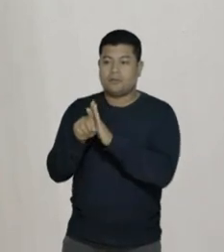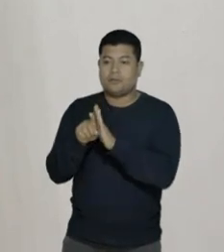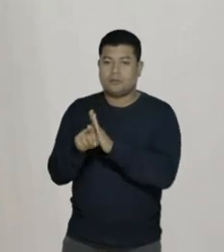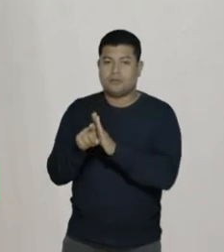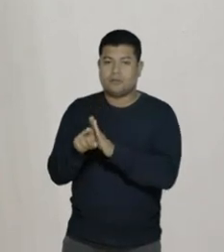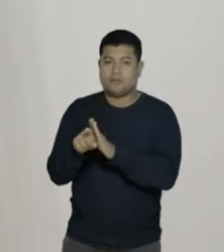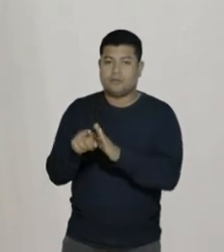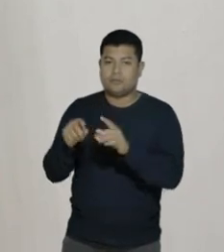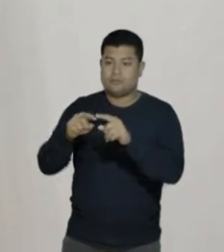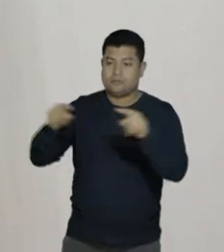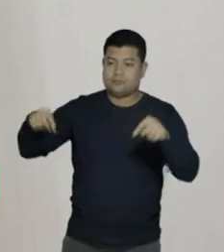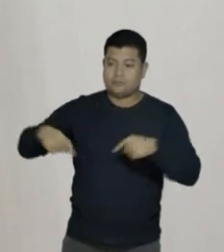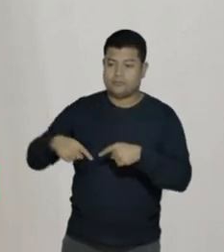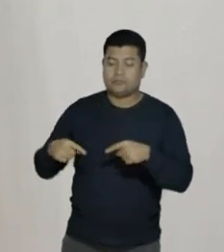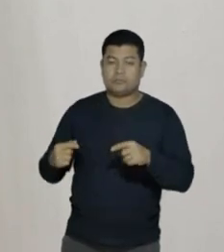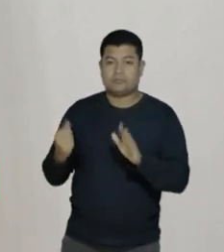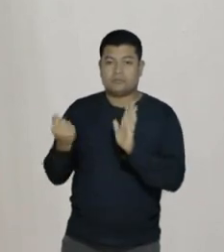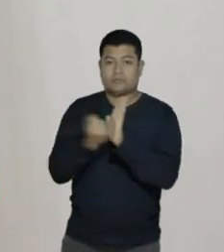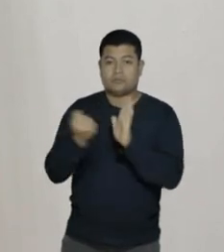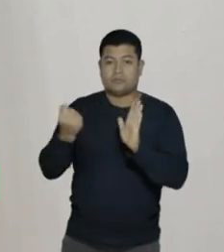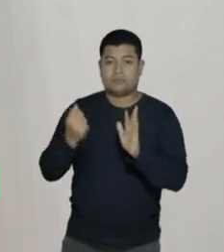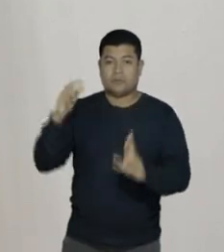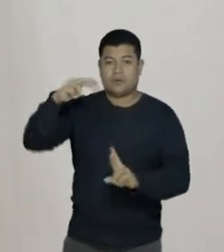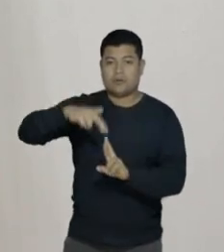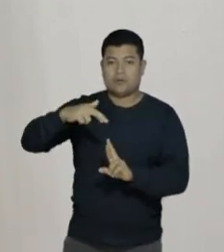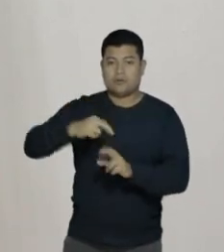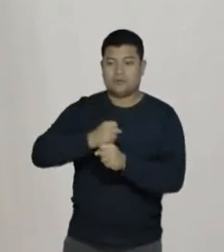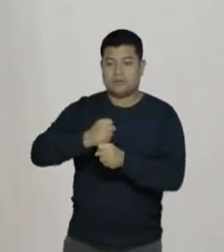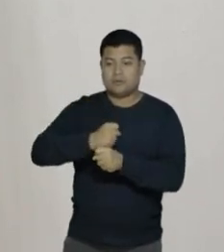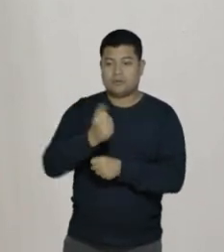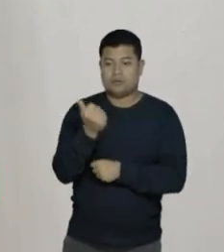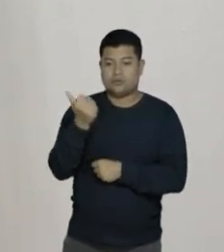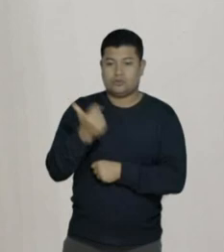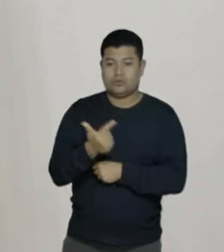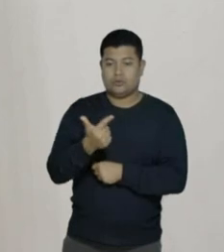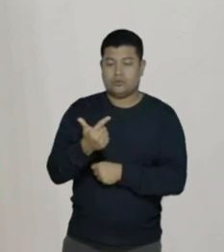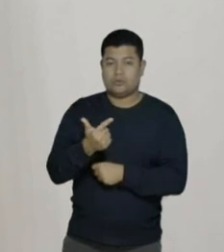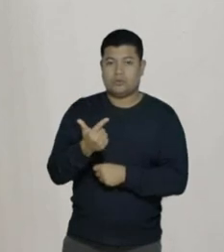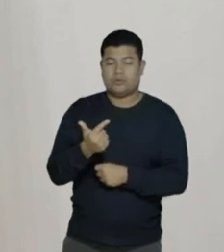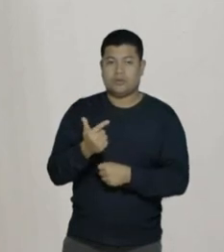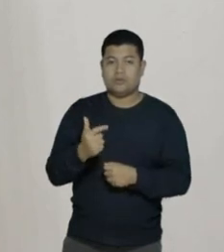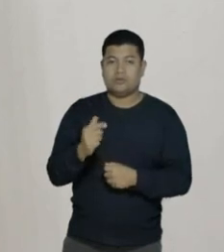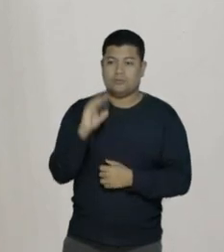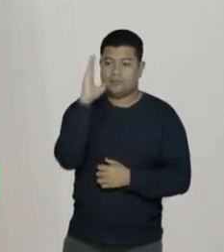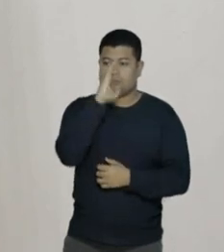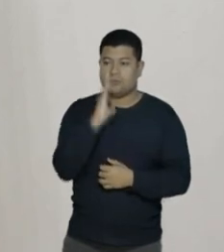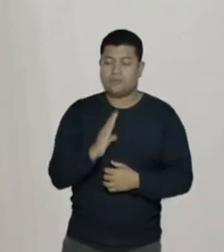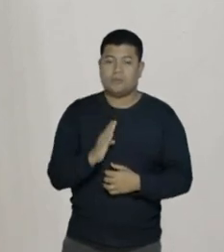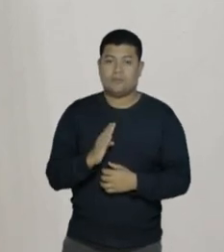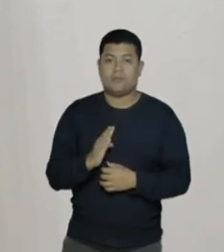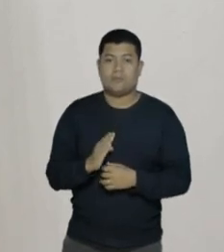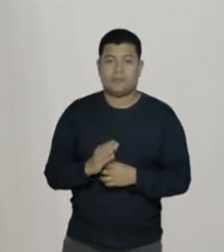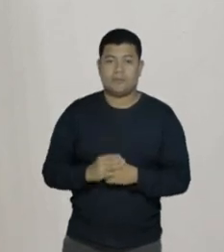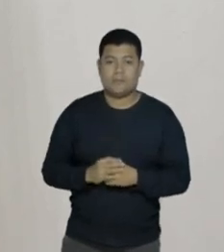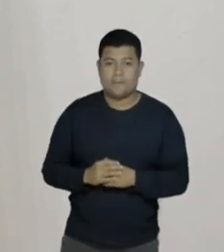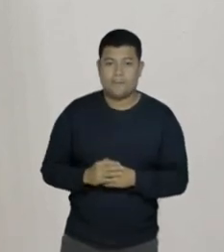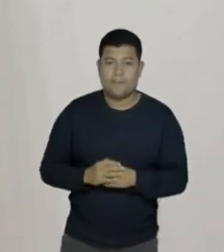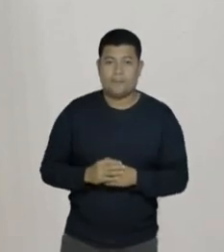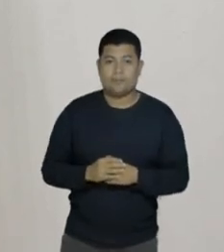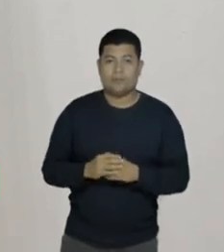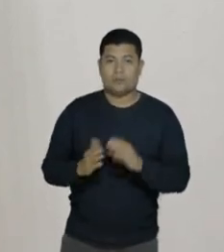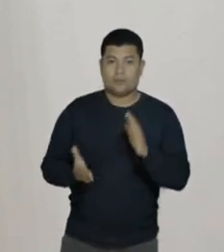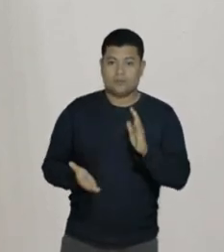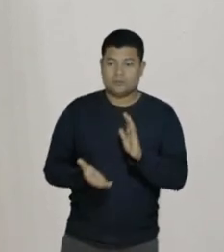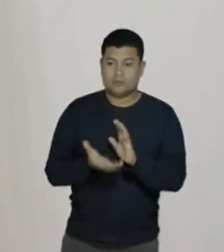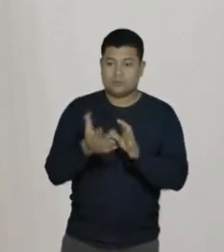publicado agora referente aos últimos 12 anos do nosso país em que o nosso país o Brasil cresceu